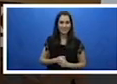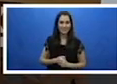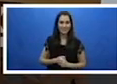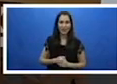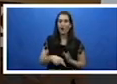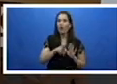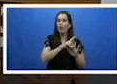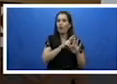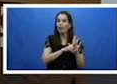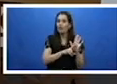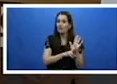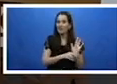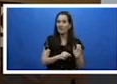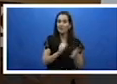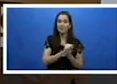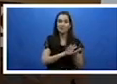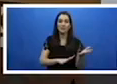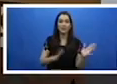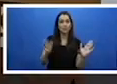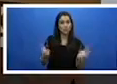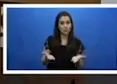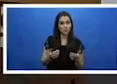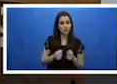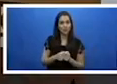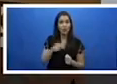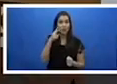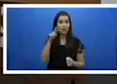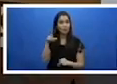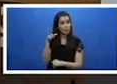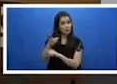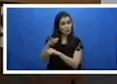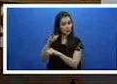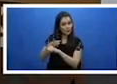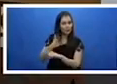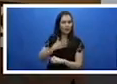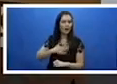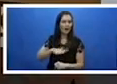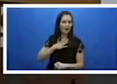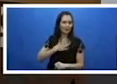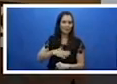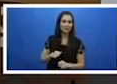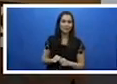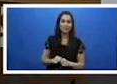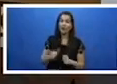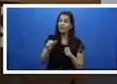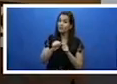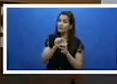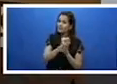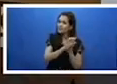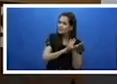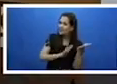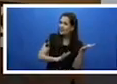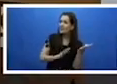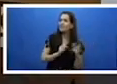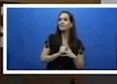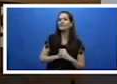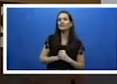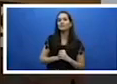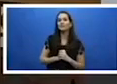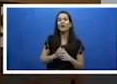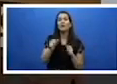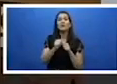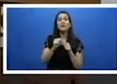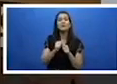Roteiro das atividades de hoje: assistir a videoaula com calma, fazer as atividades, fazer